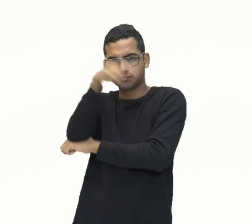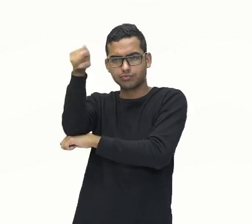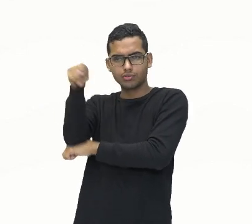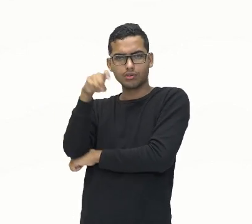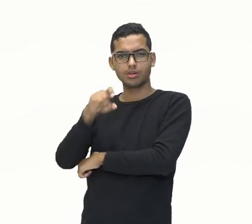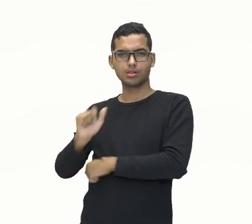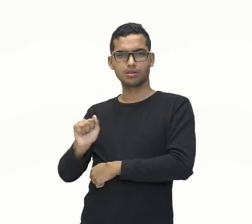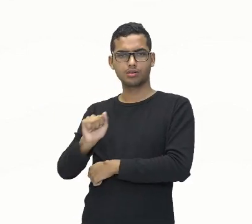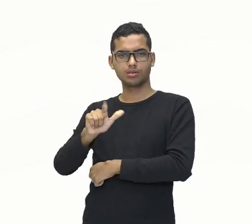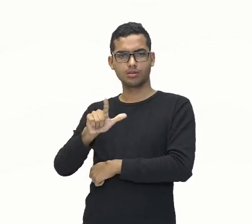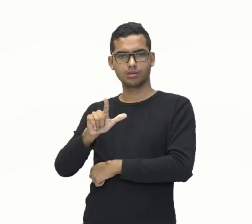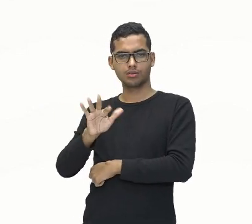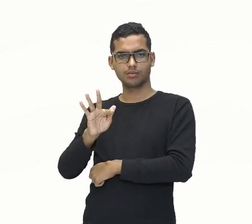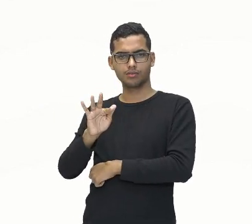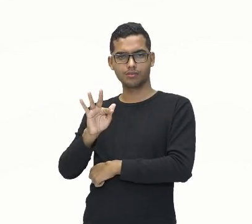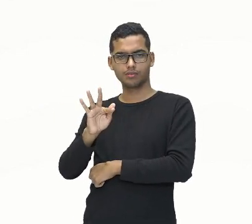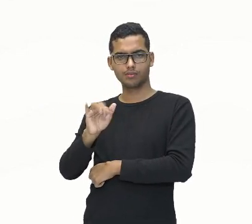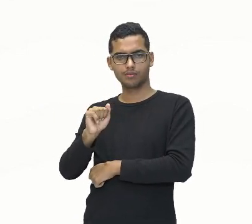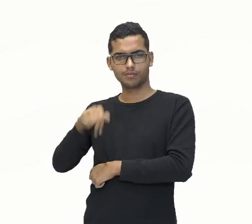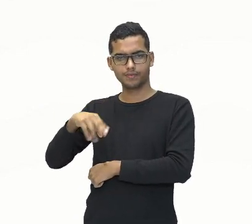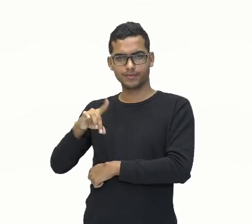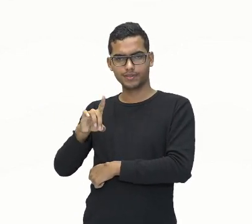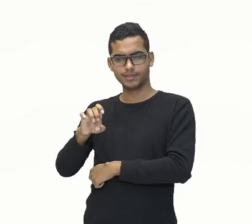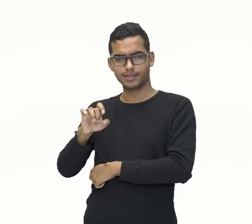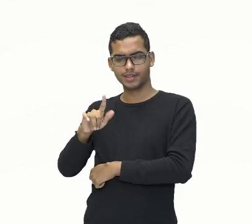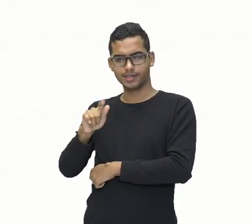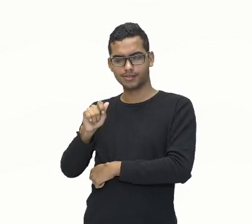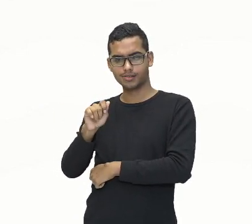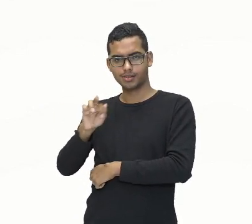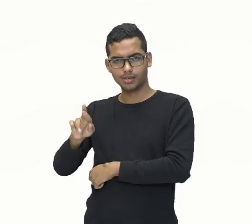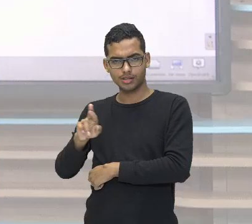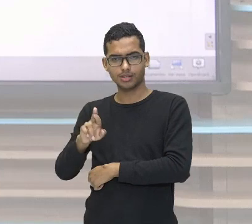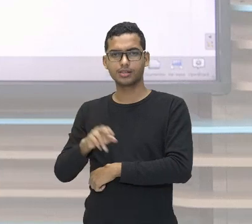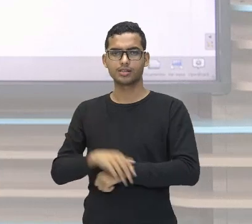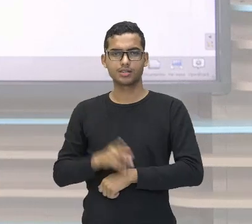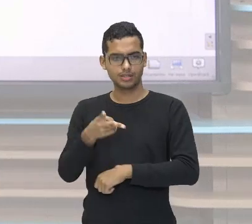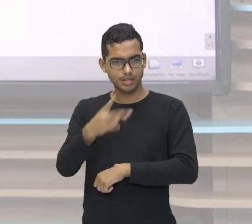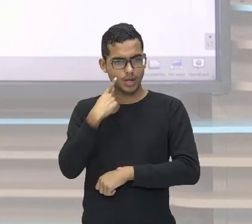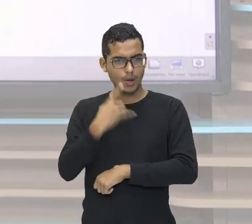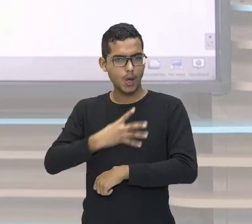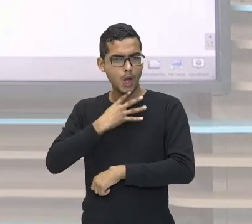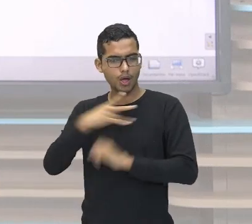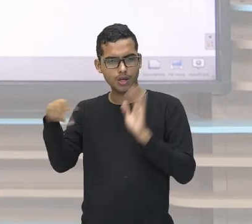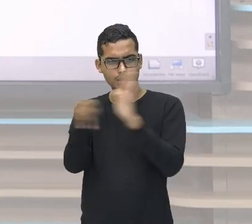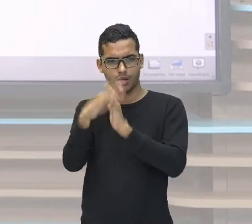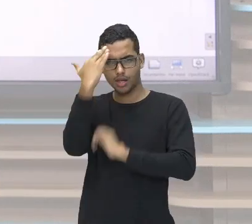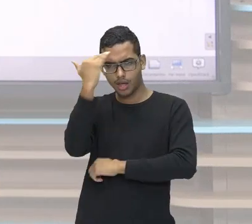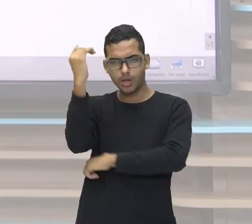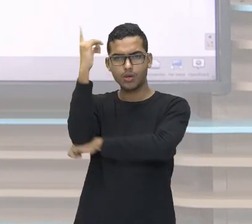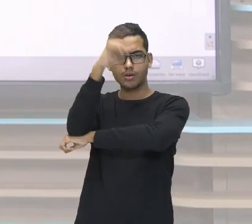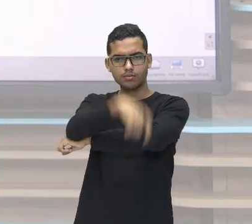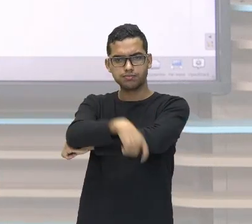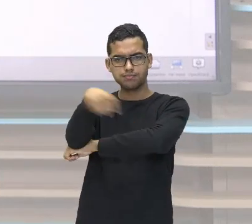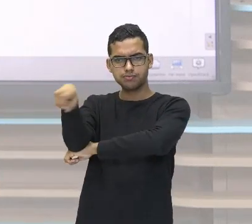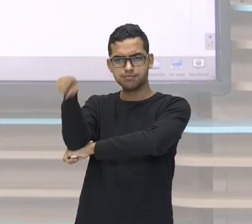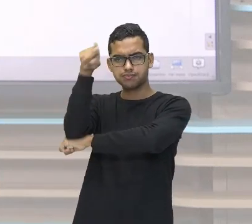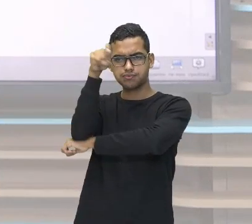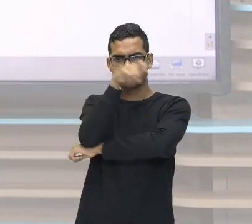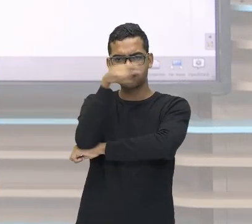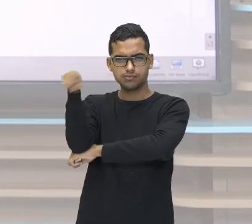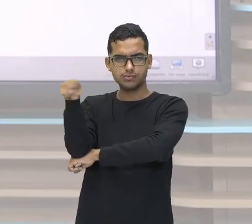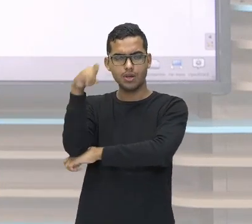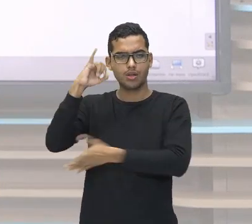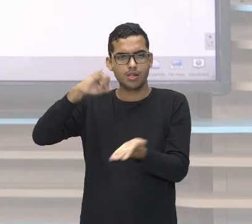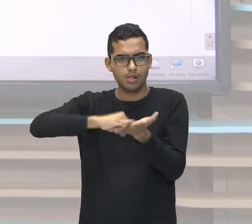alfandegárias. A isso equivale dizer, se você conhece a questão aí das alfândegas, que se você elimina aquelas